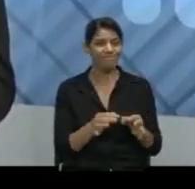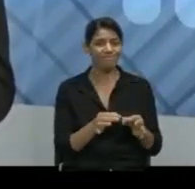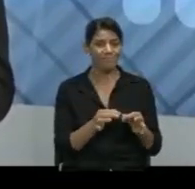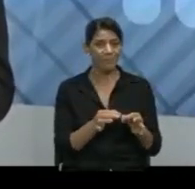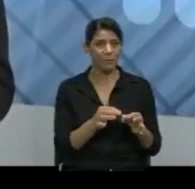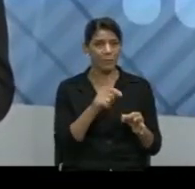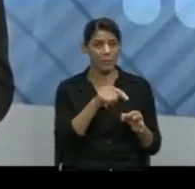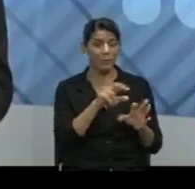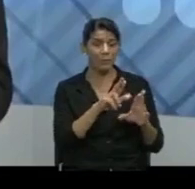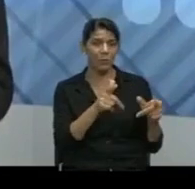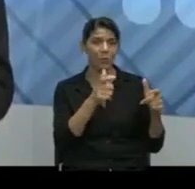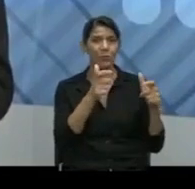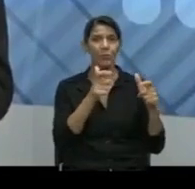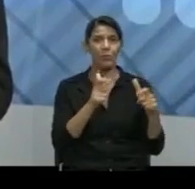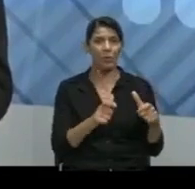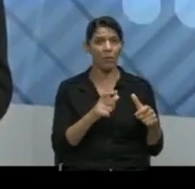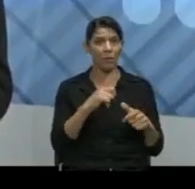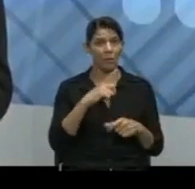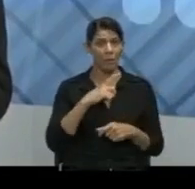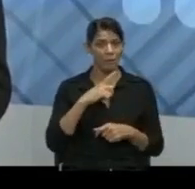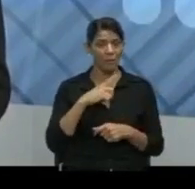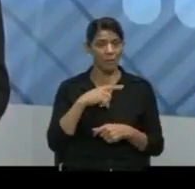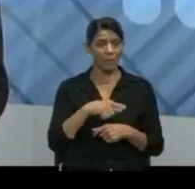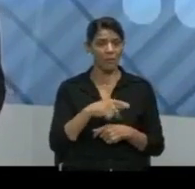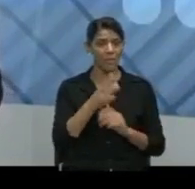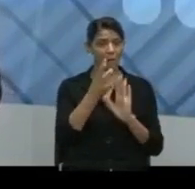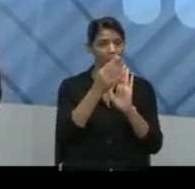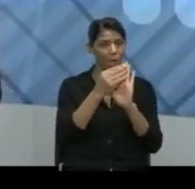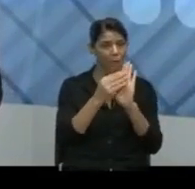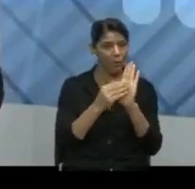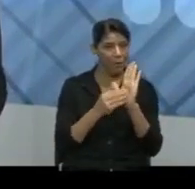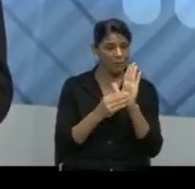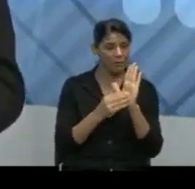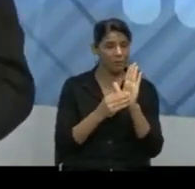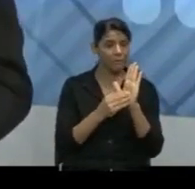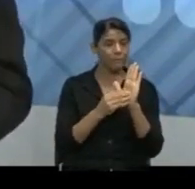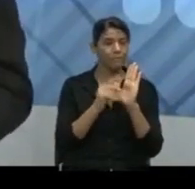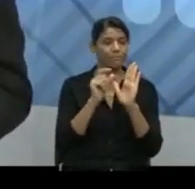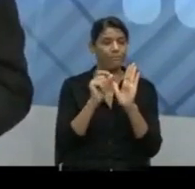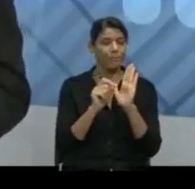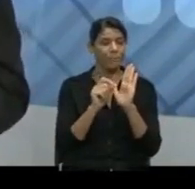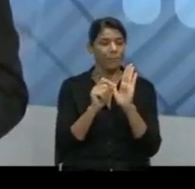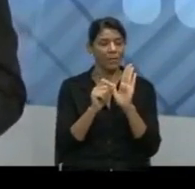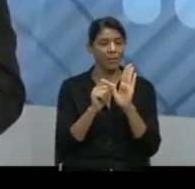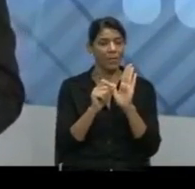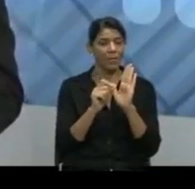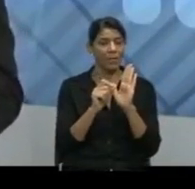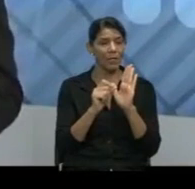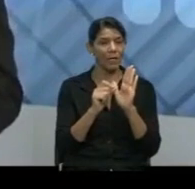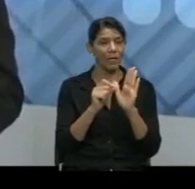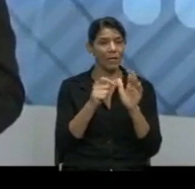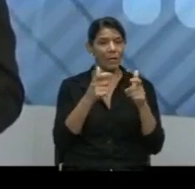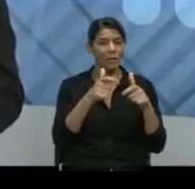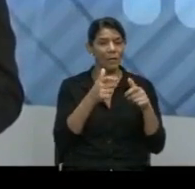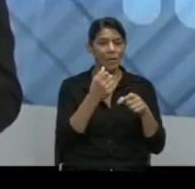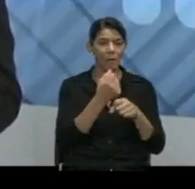diferente do local onde ele tinha colocado a locação da obra dele